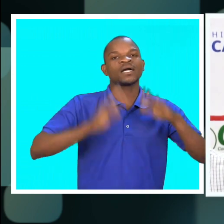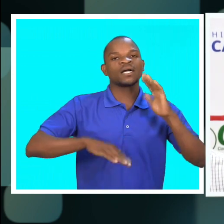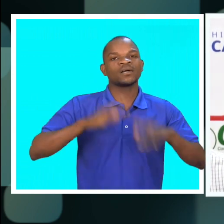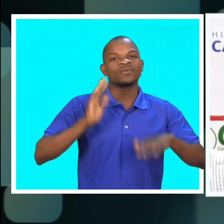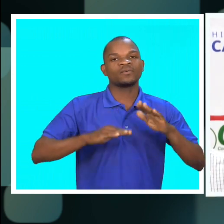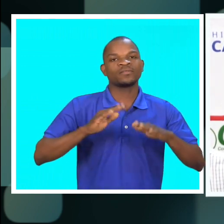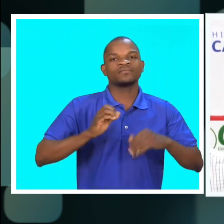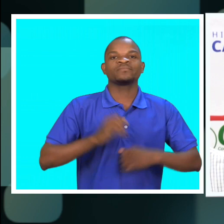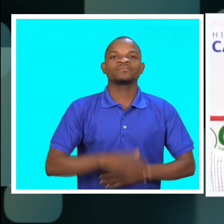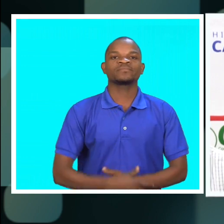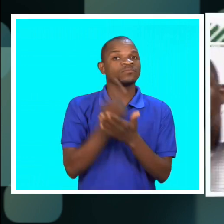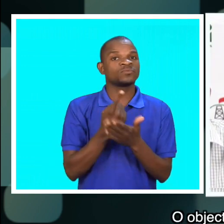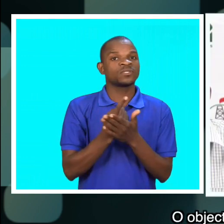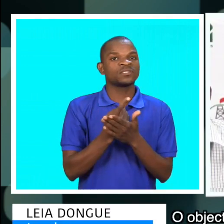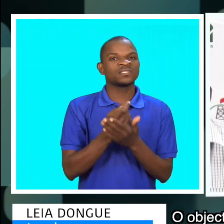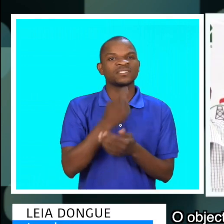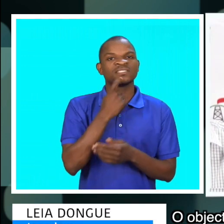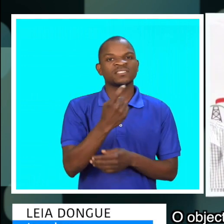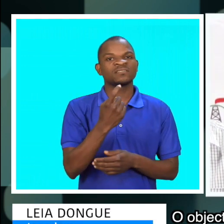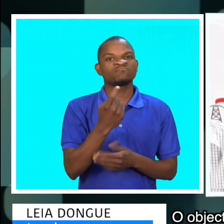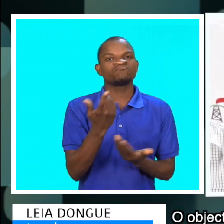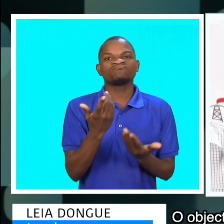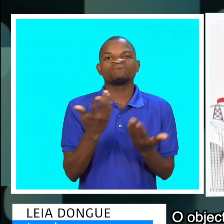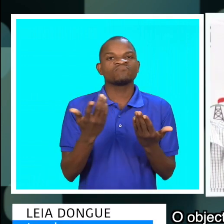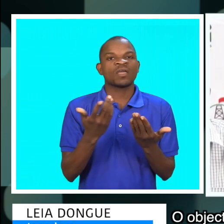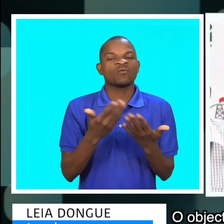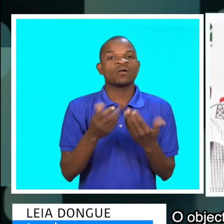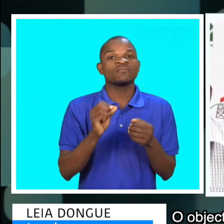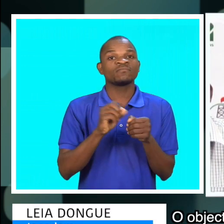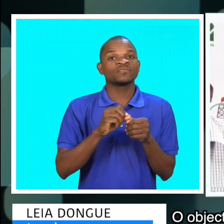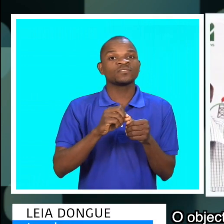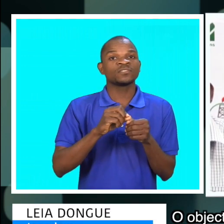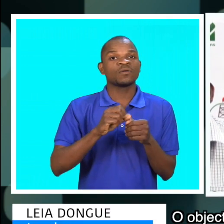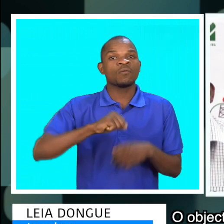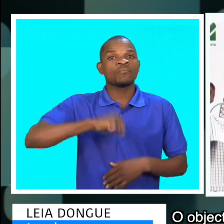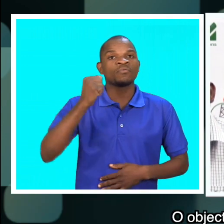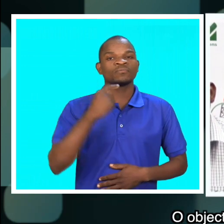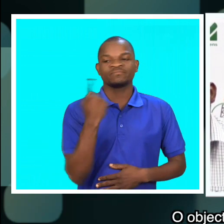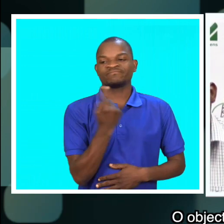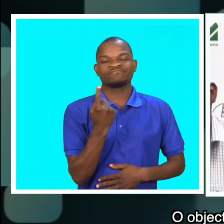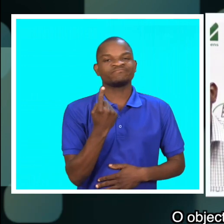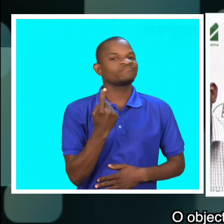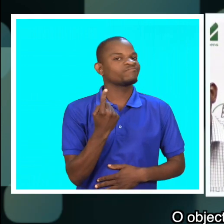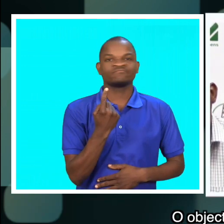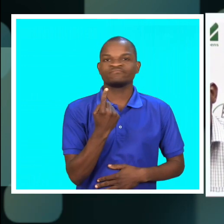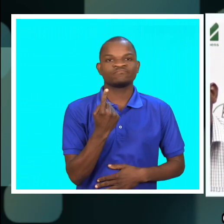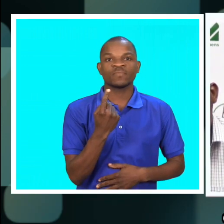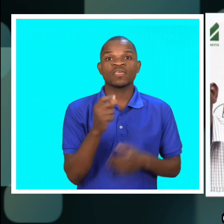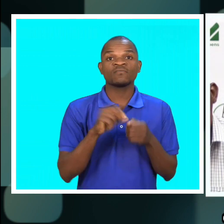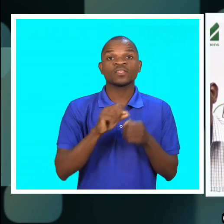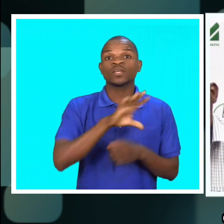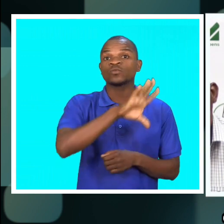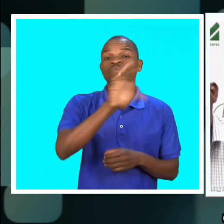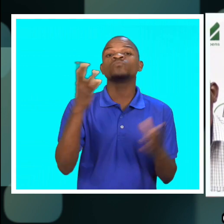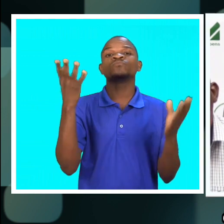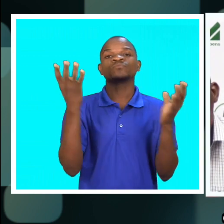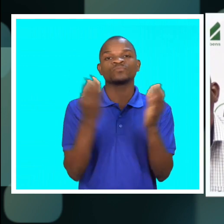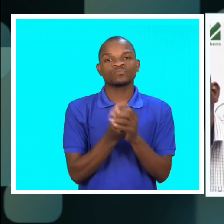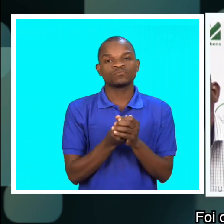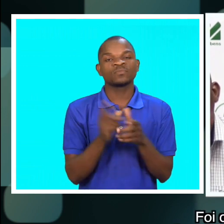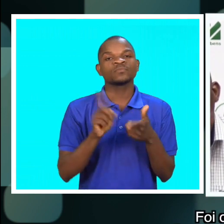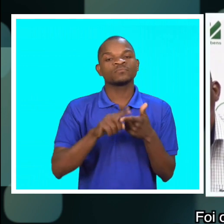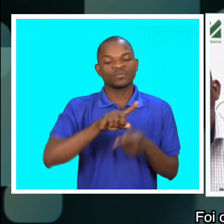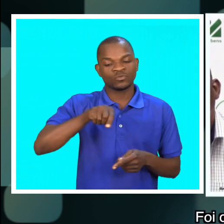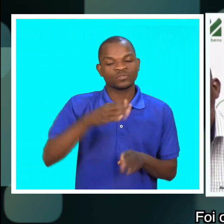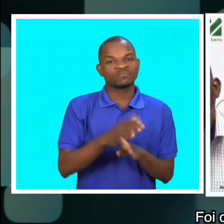Angola. O objetivo principal nunca foi um título individual. É sempre o